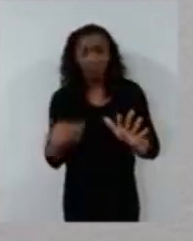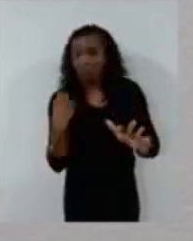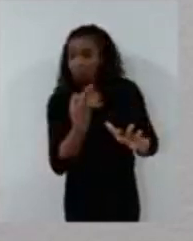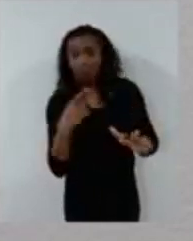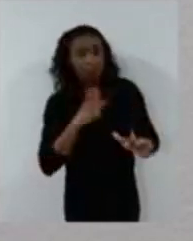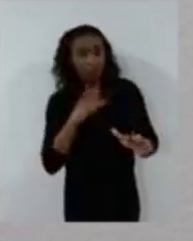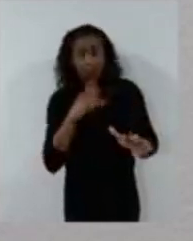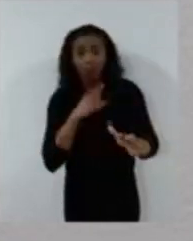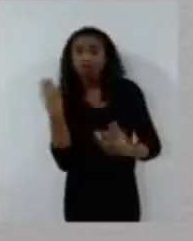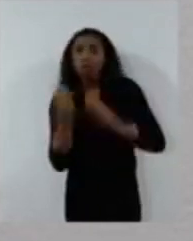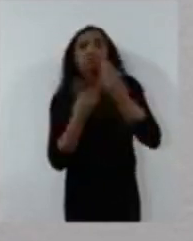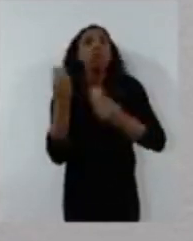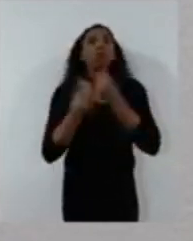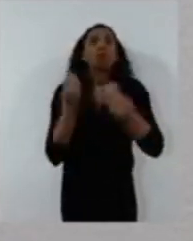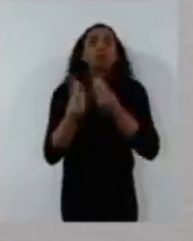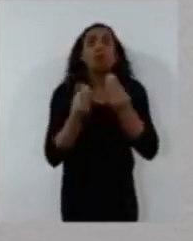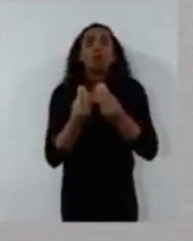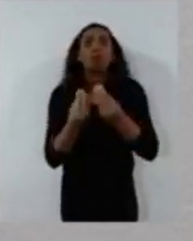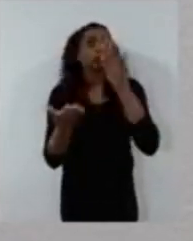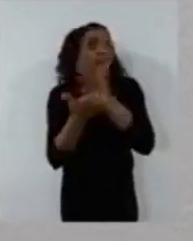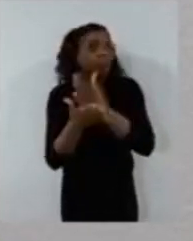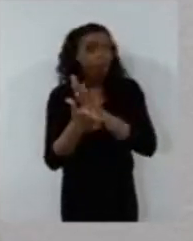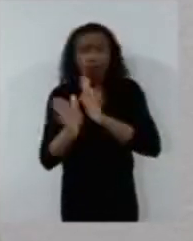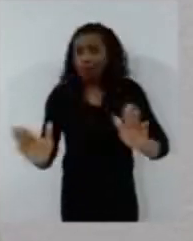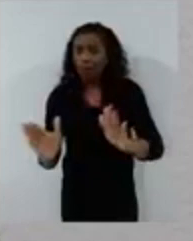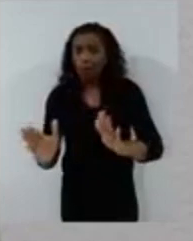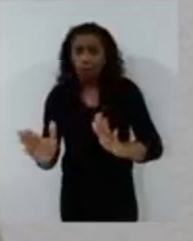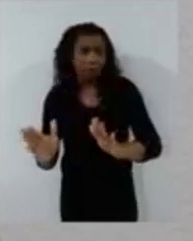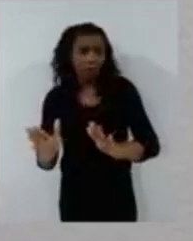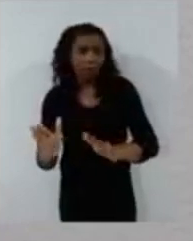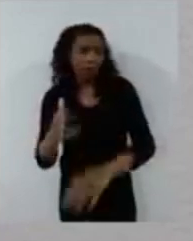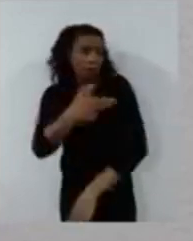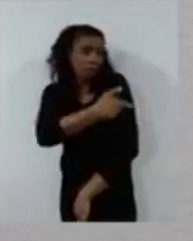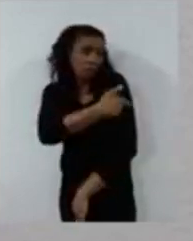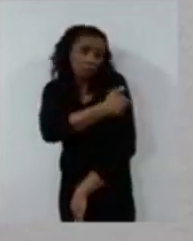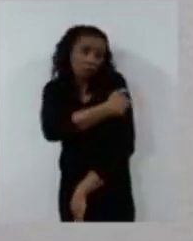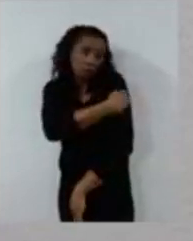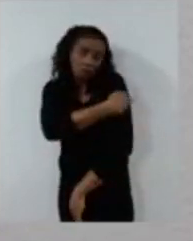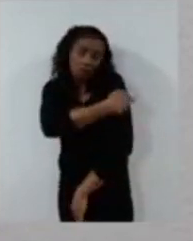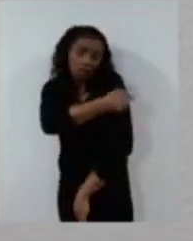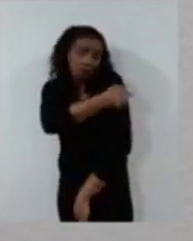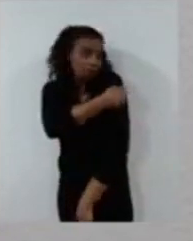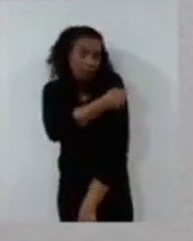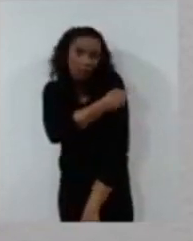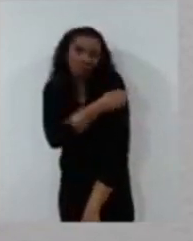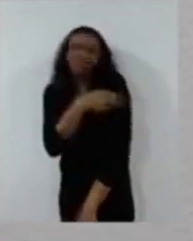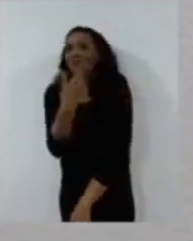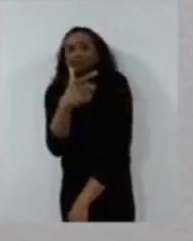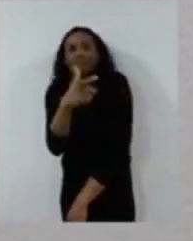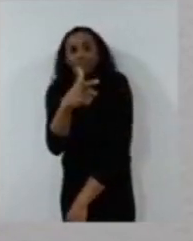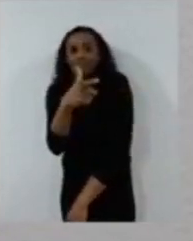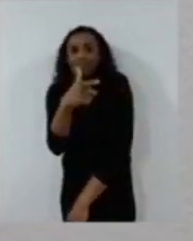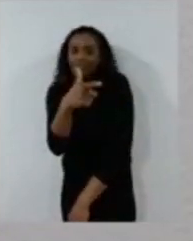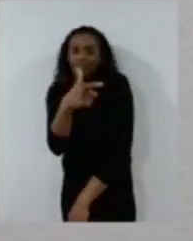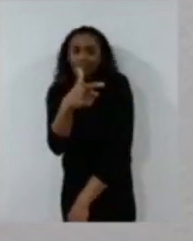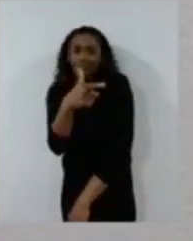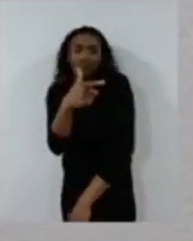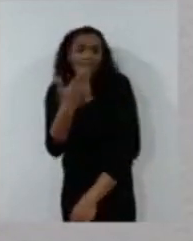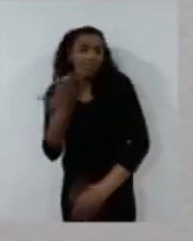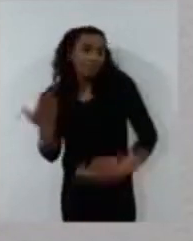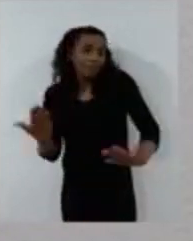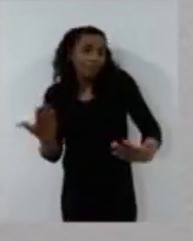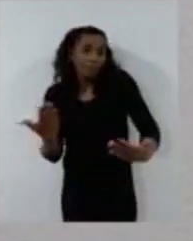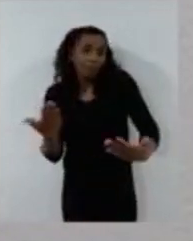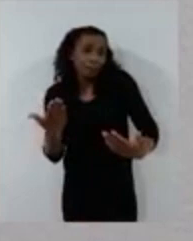uma forma de imunizar de maneira artificial as pessoas através de vacina, para que a gente pudesse passar